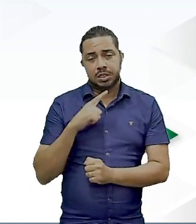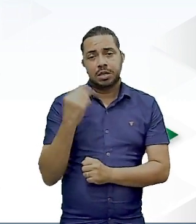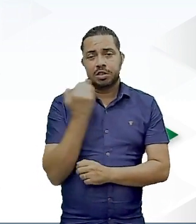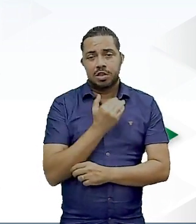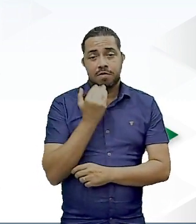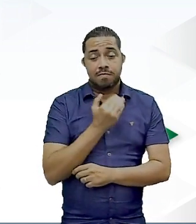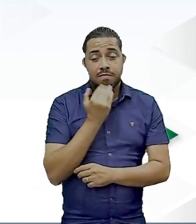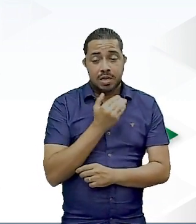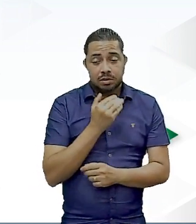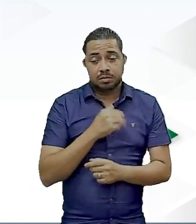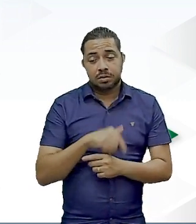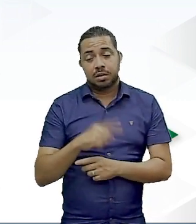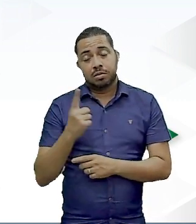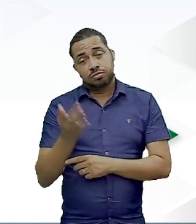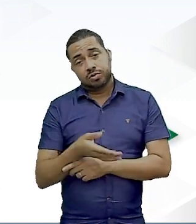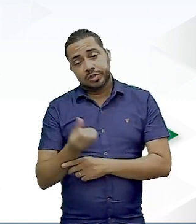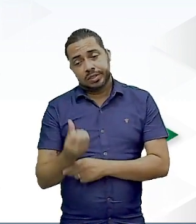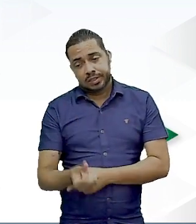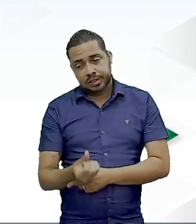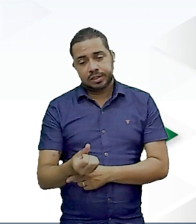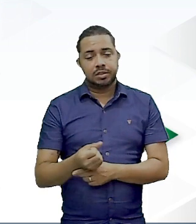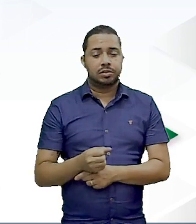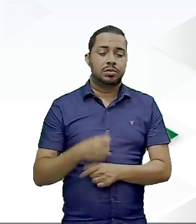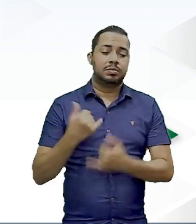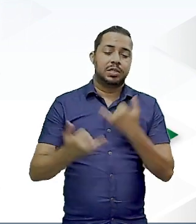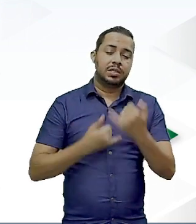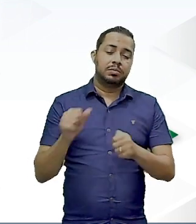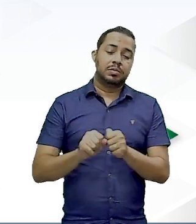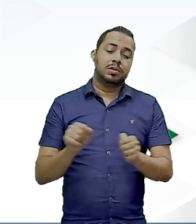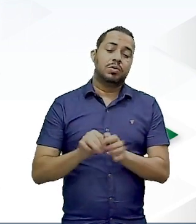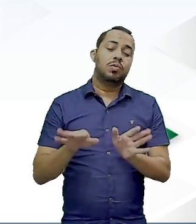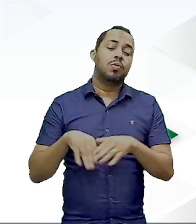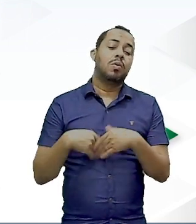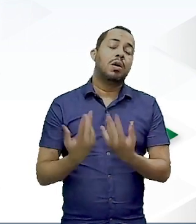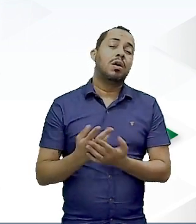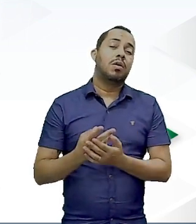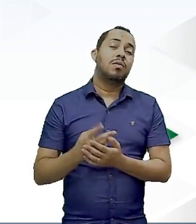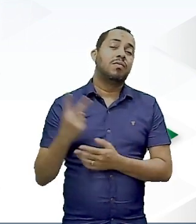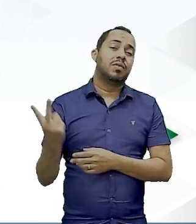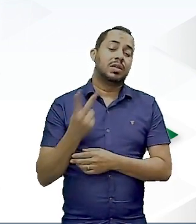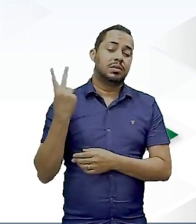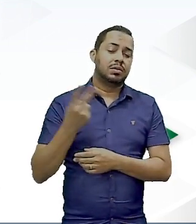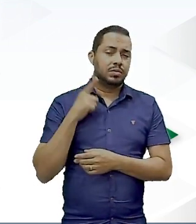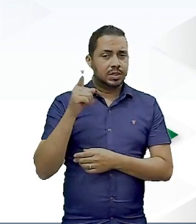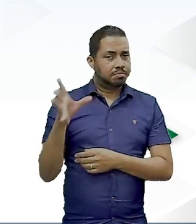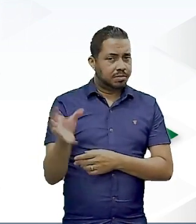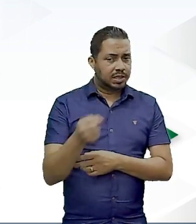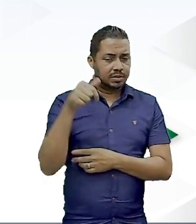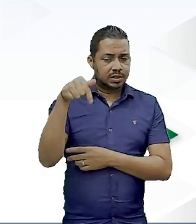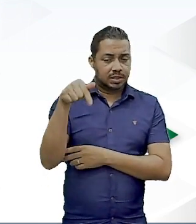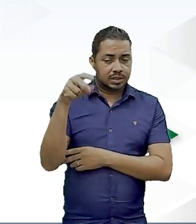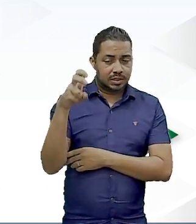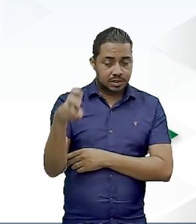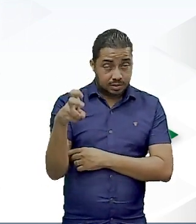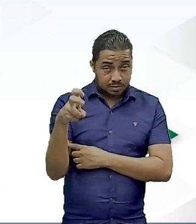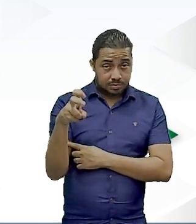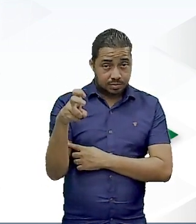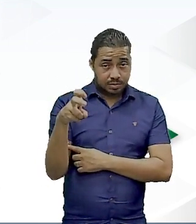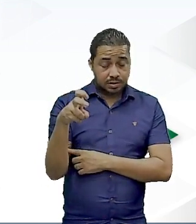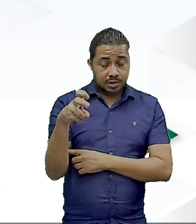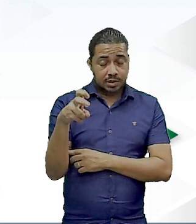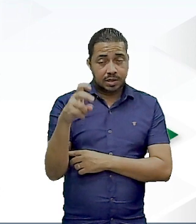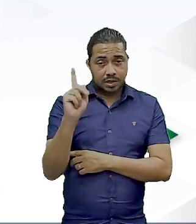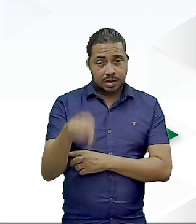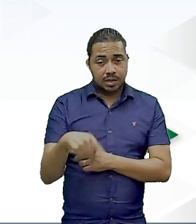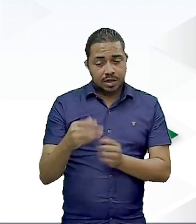defeitos, corresponde a 1/6 dos brinquedos produzidos. Qual é esse valor? Então você vai pegar 75, né? Que é